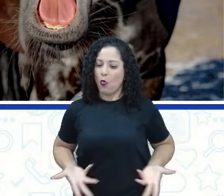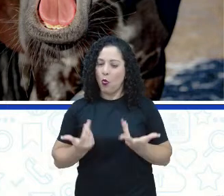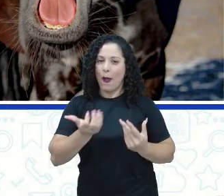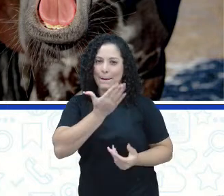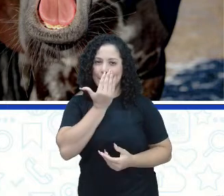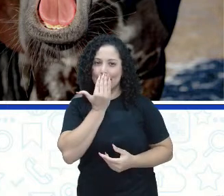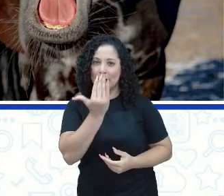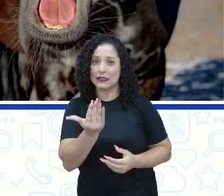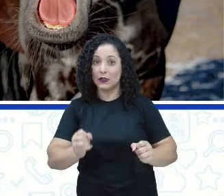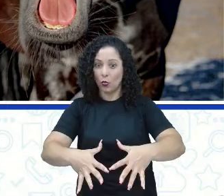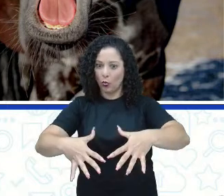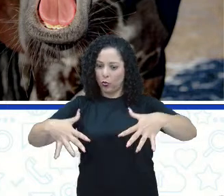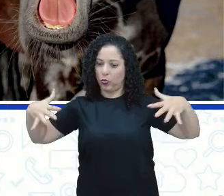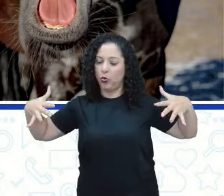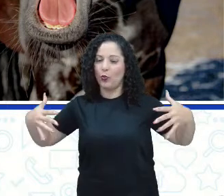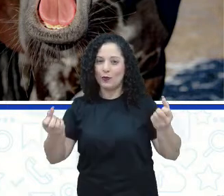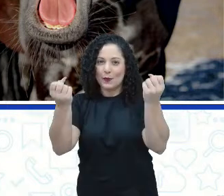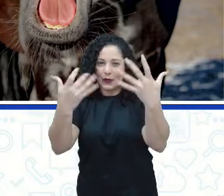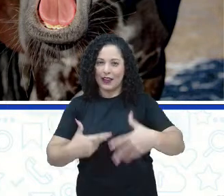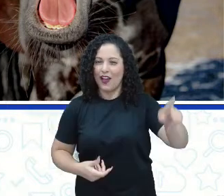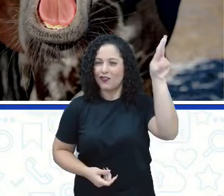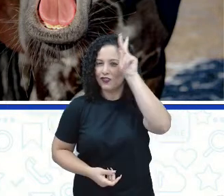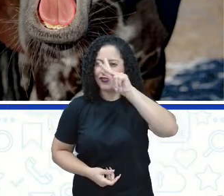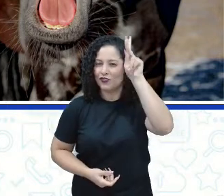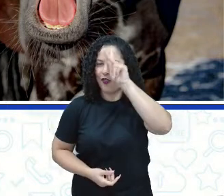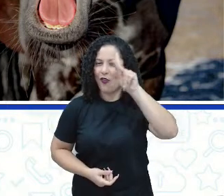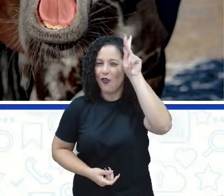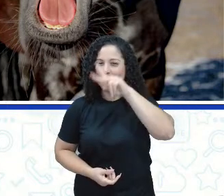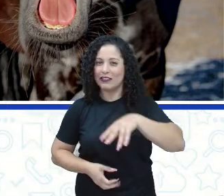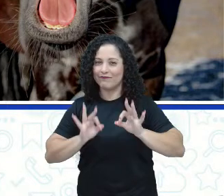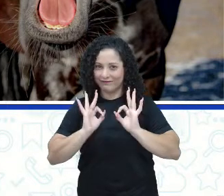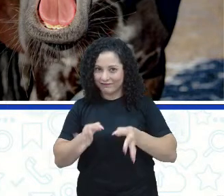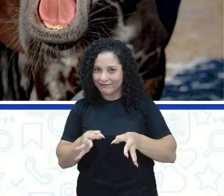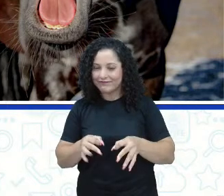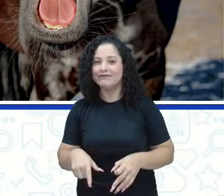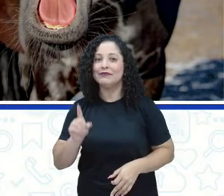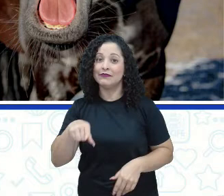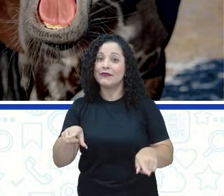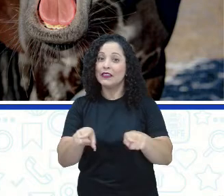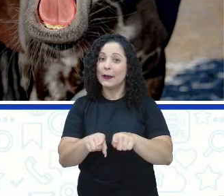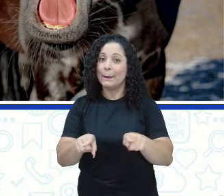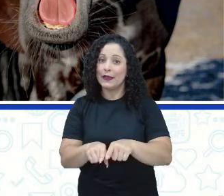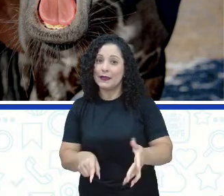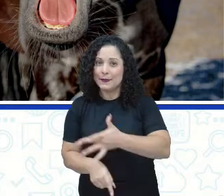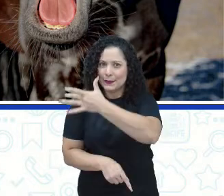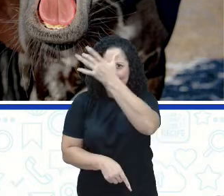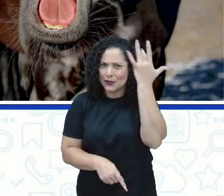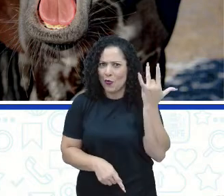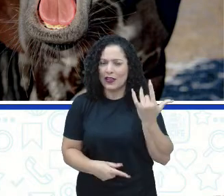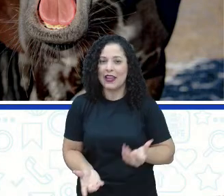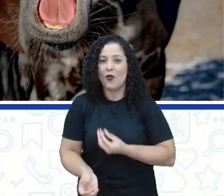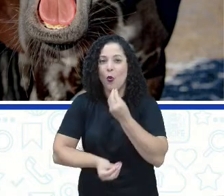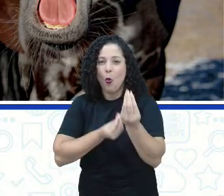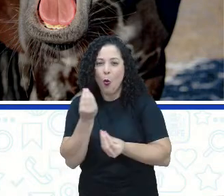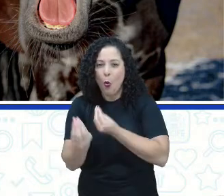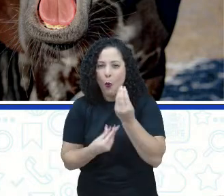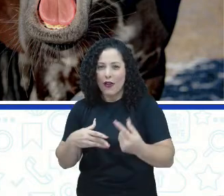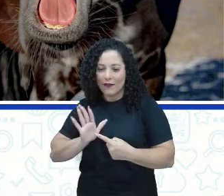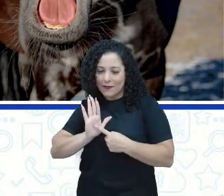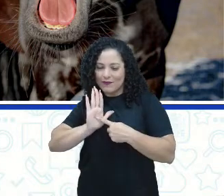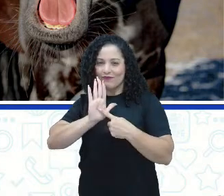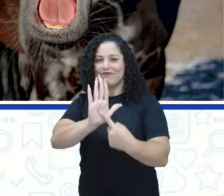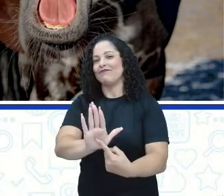público, de contar uma história, de acertar o tom, né, do intérprete e até representação,